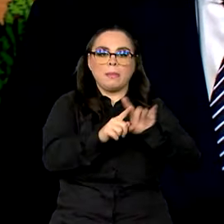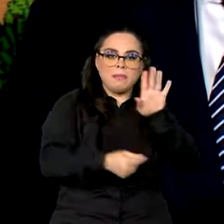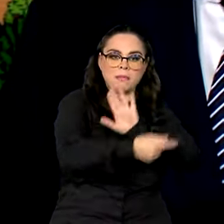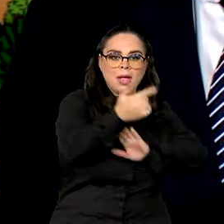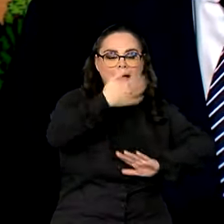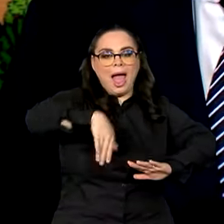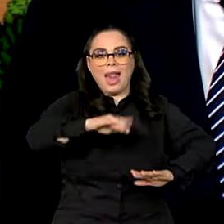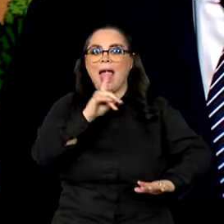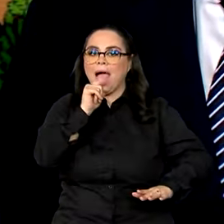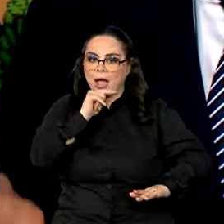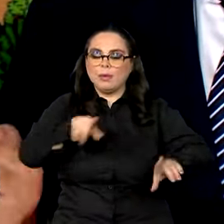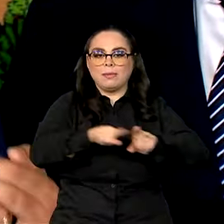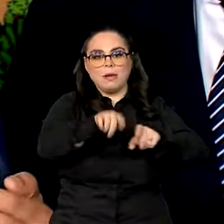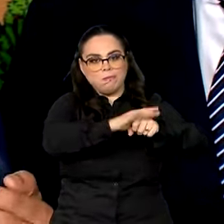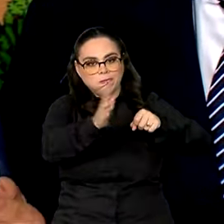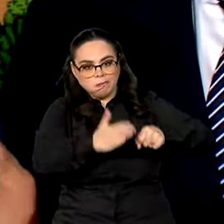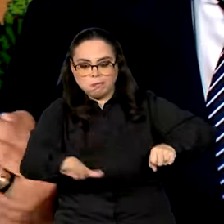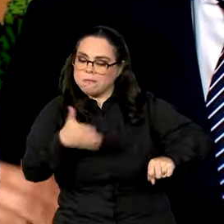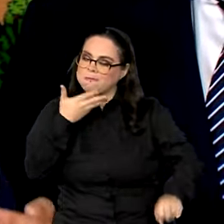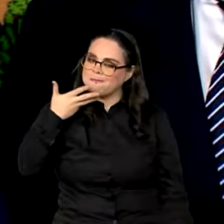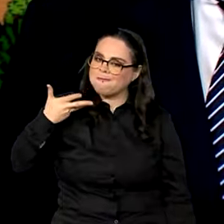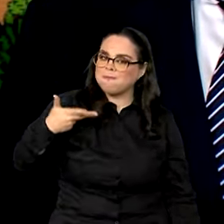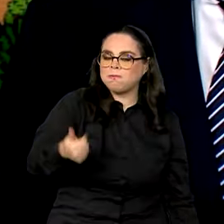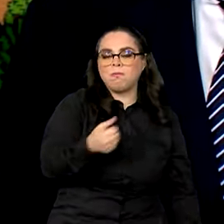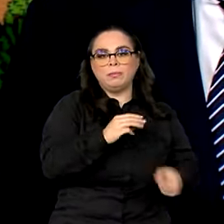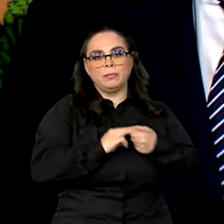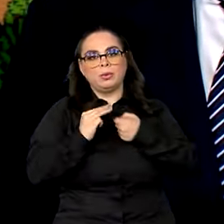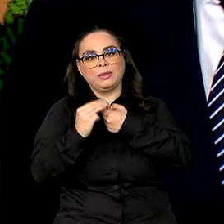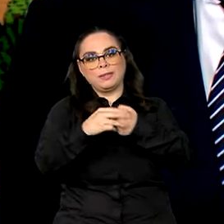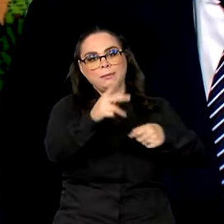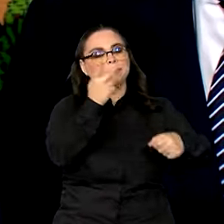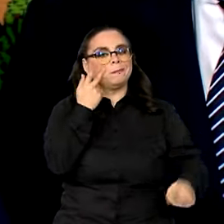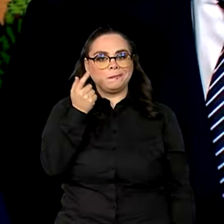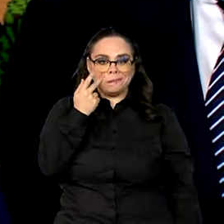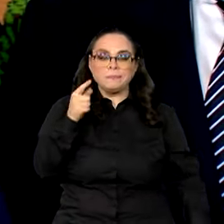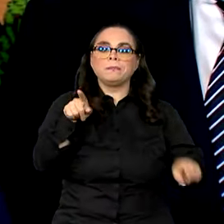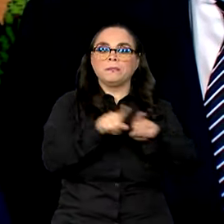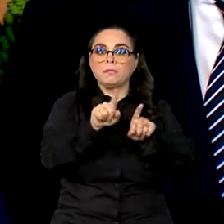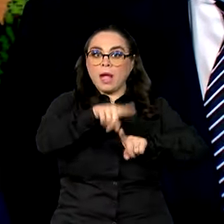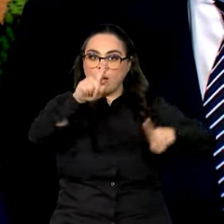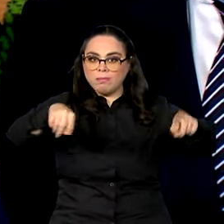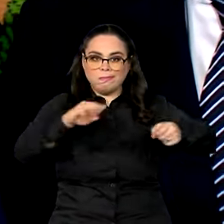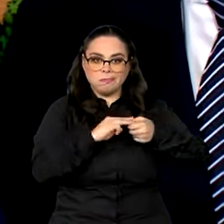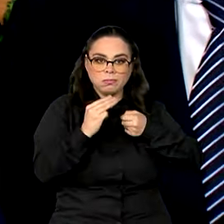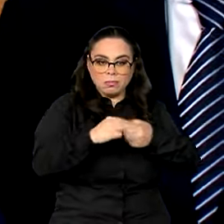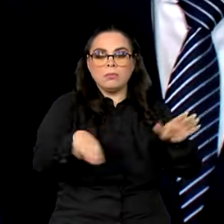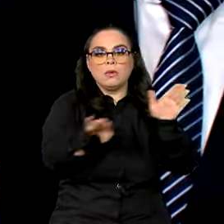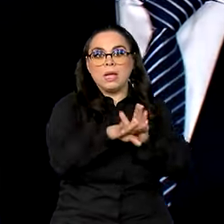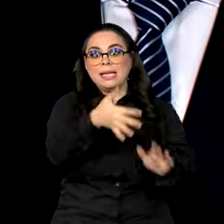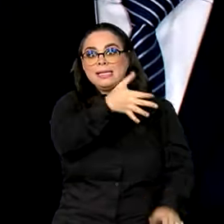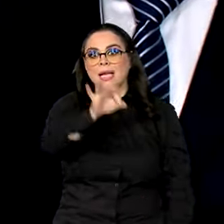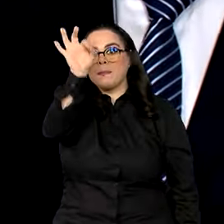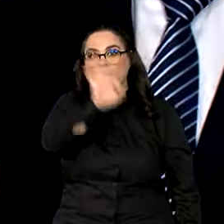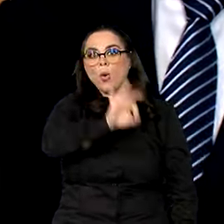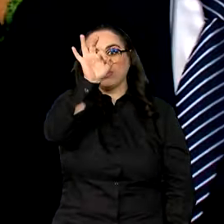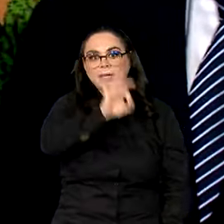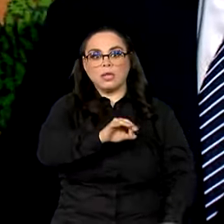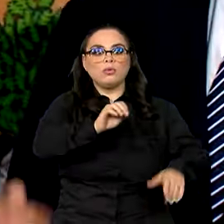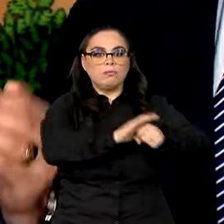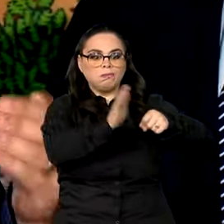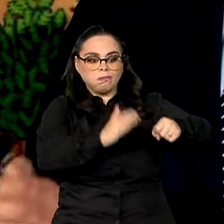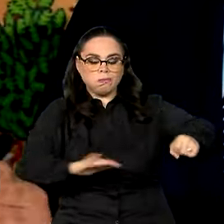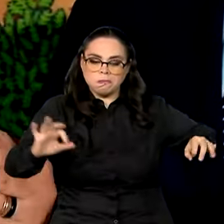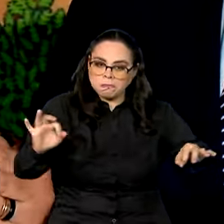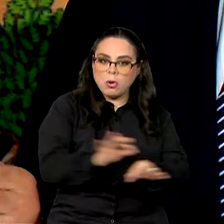água e esgoto, que vai melhorar muito em vários municípios do Ceará, alguns municípios chegando a 100% de esgotamento sanitário